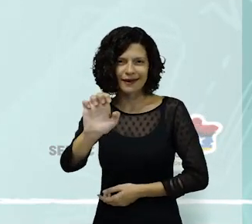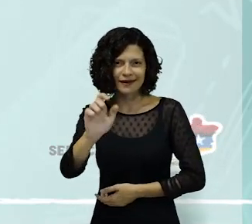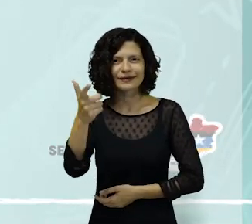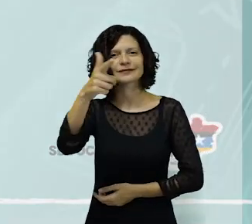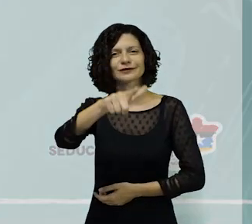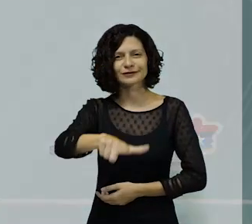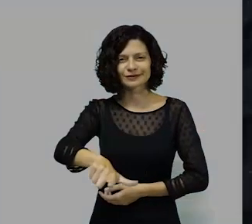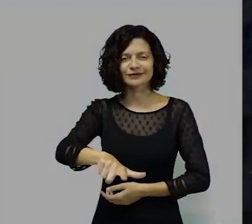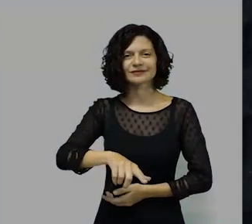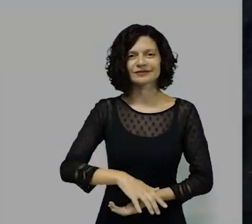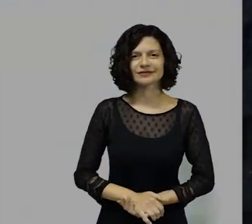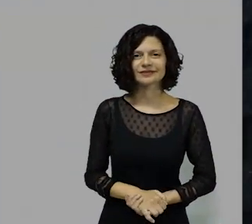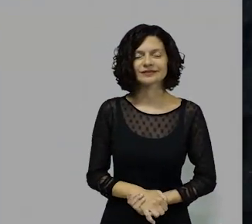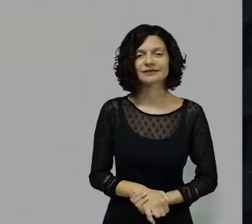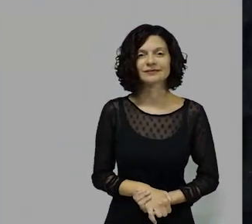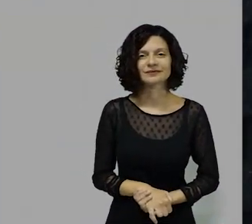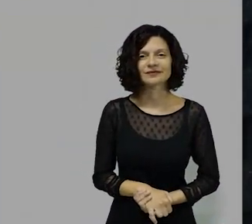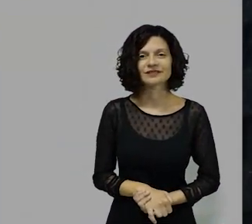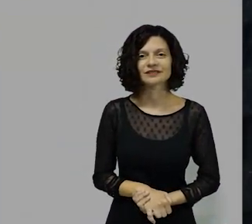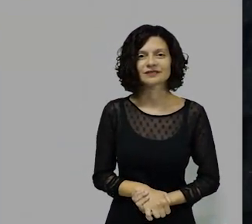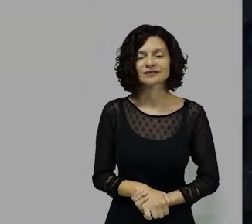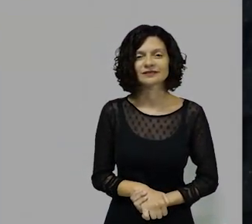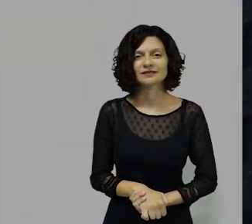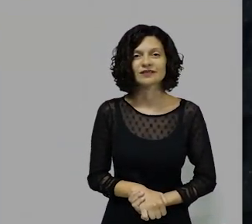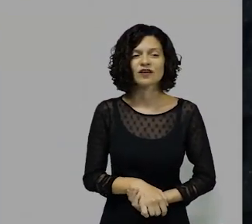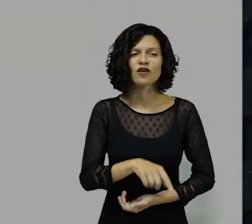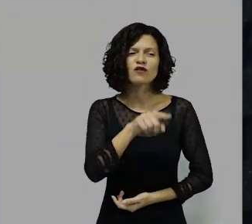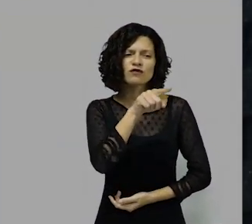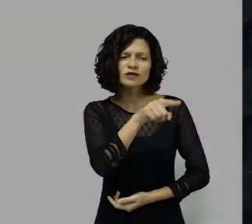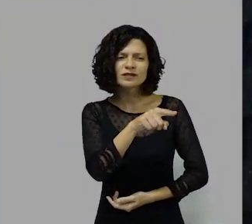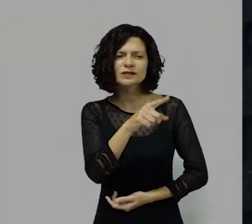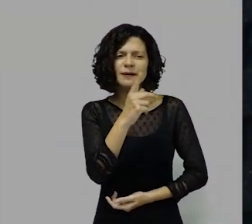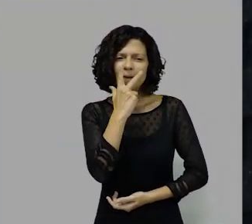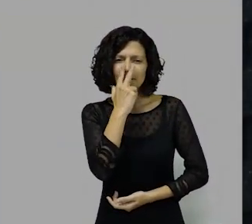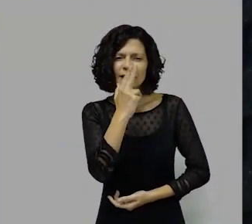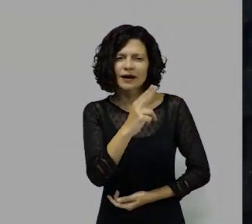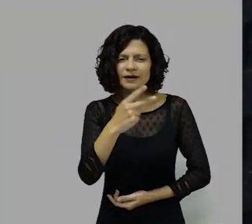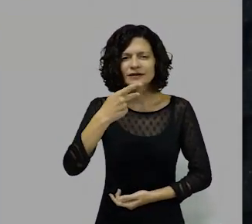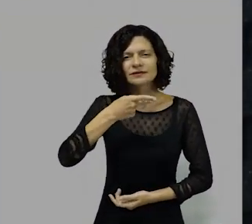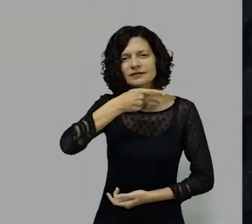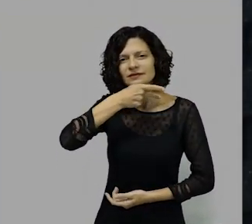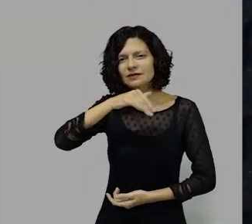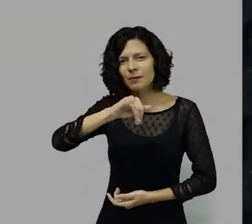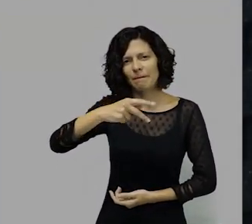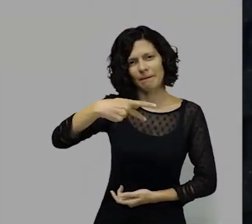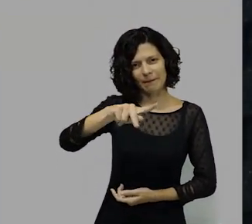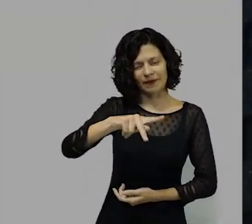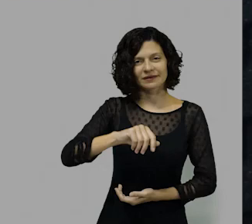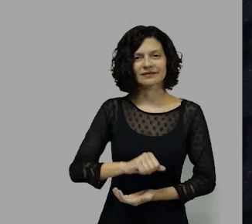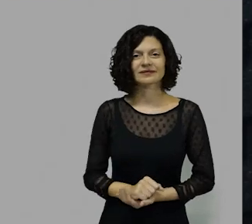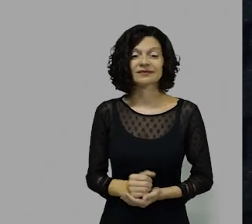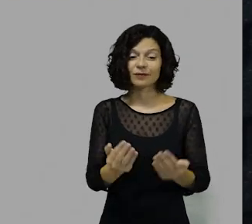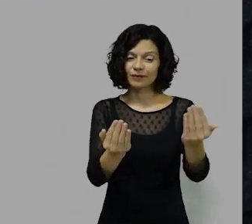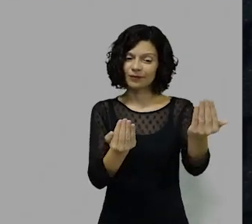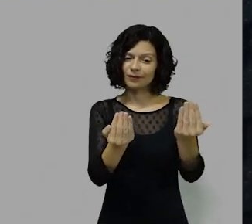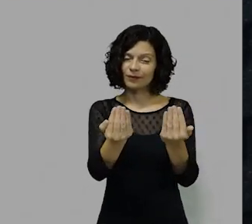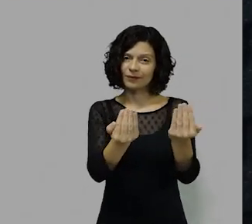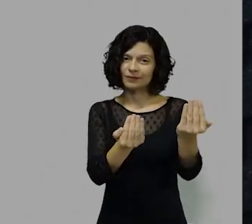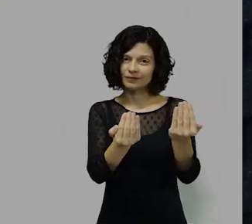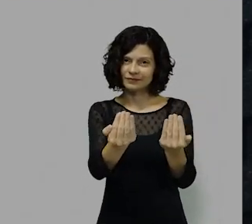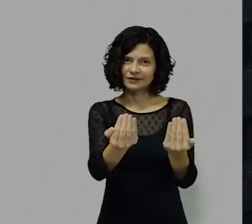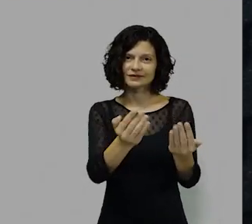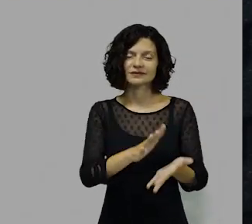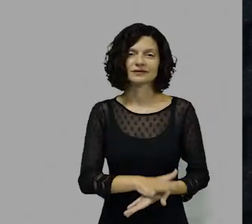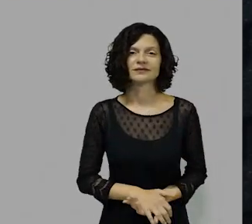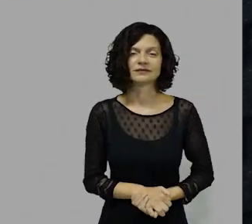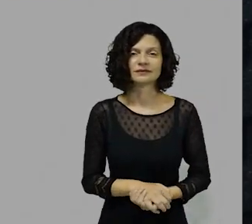como. You are like your father. Você é como o seu pai. Então, é fazendo uma comparação entre as